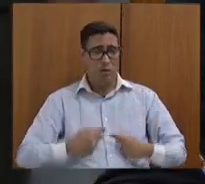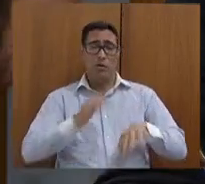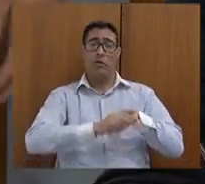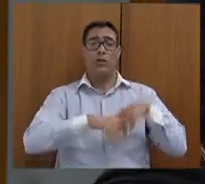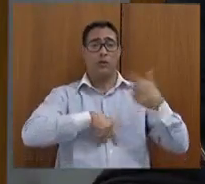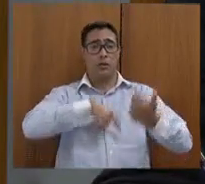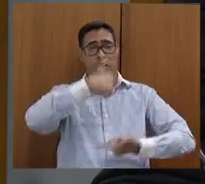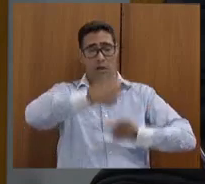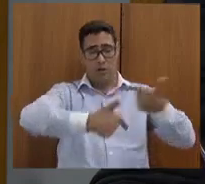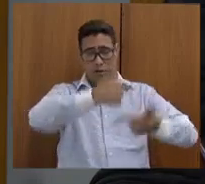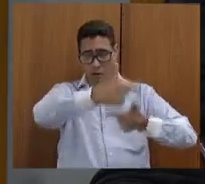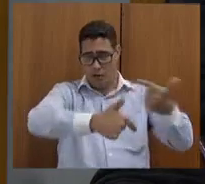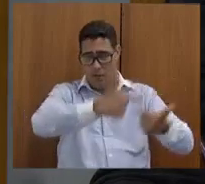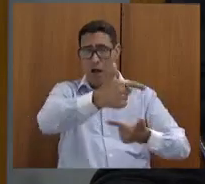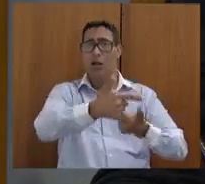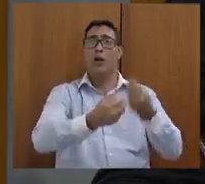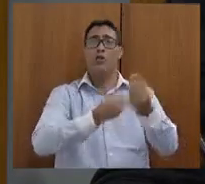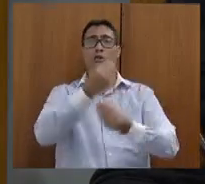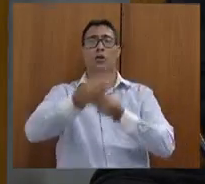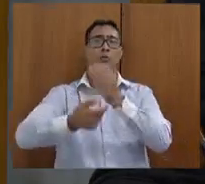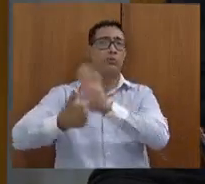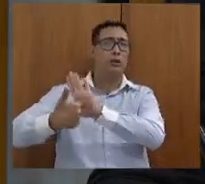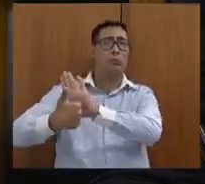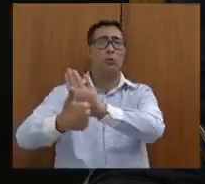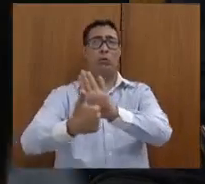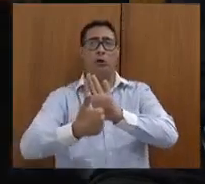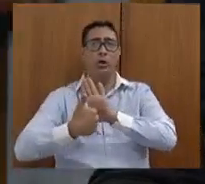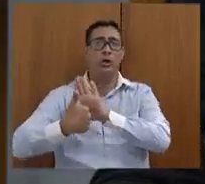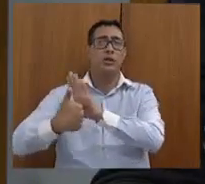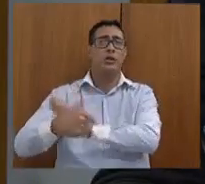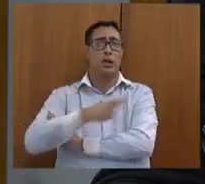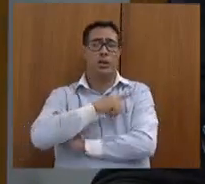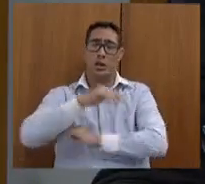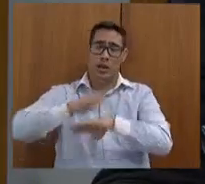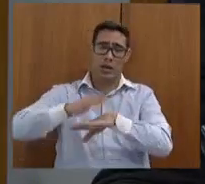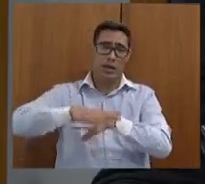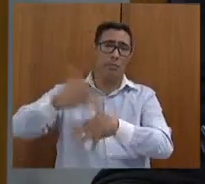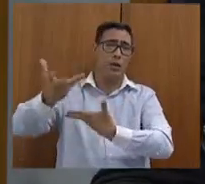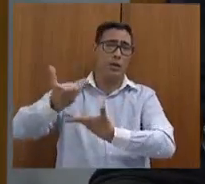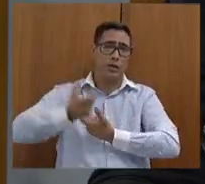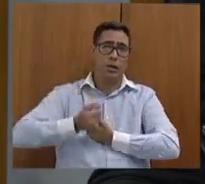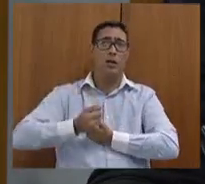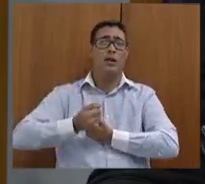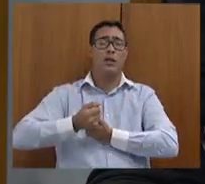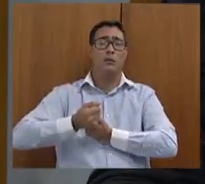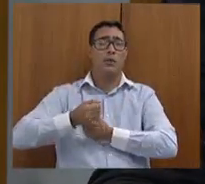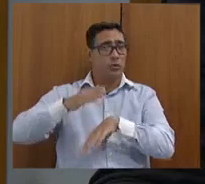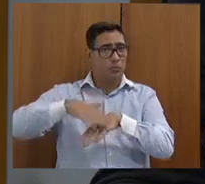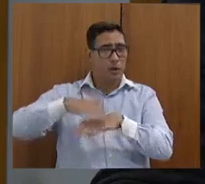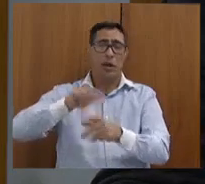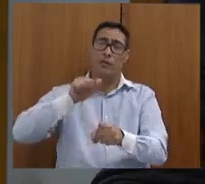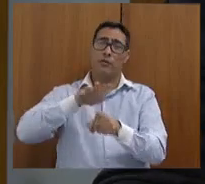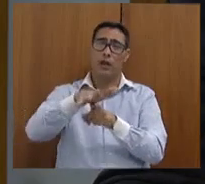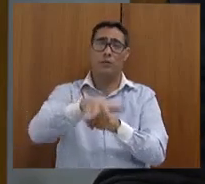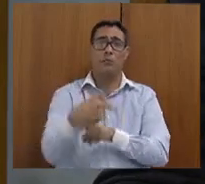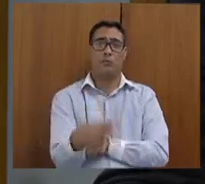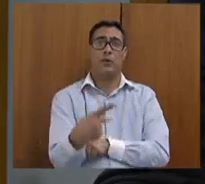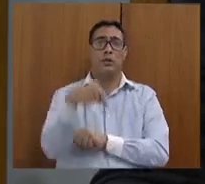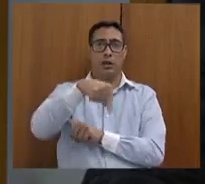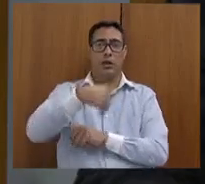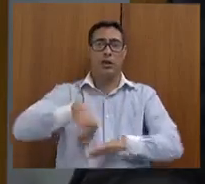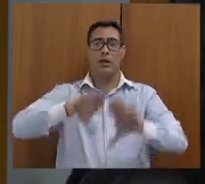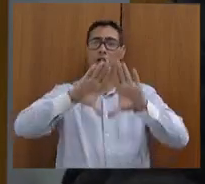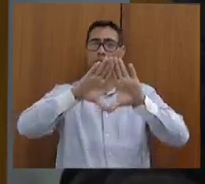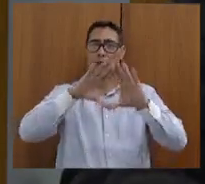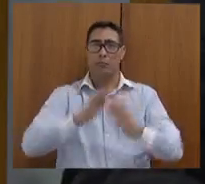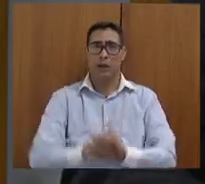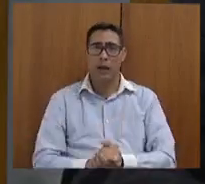como você tem que se colocado lá recebendo as demandas aqui da Assembleia inclusive de forma às vezes indistinta né